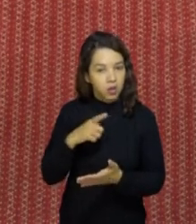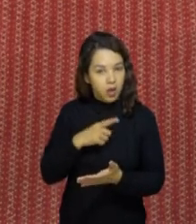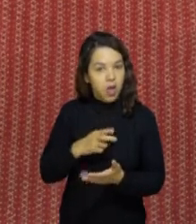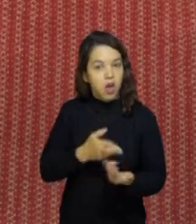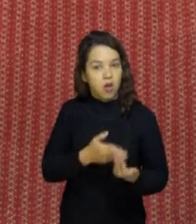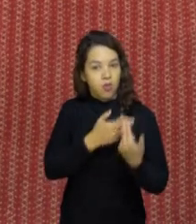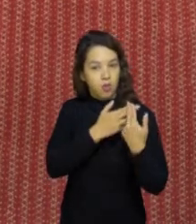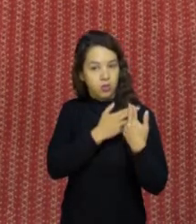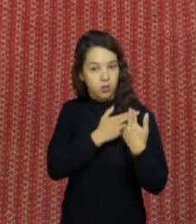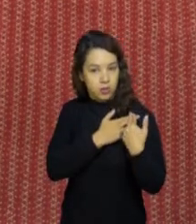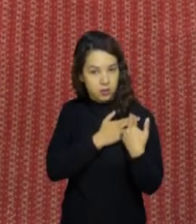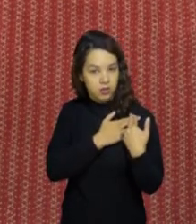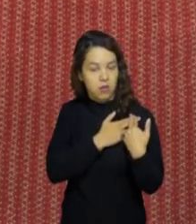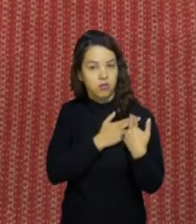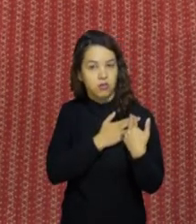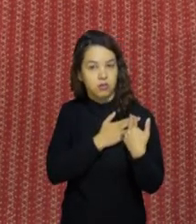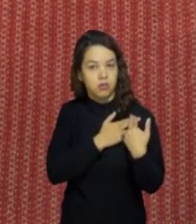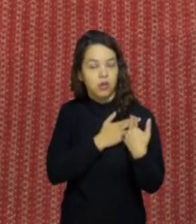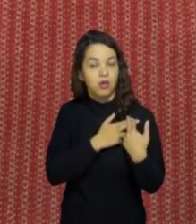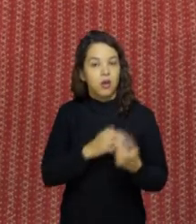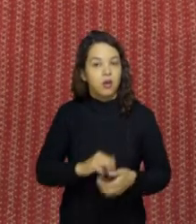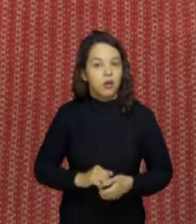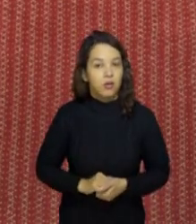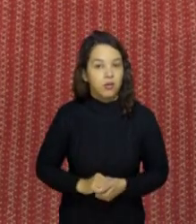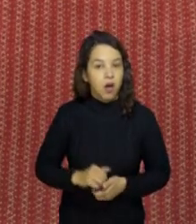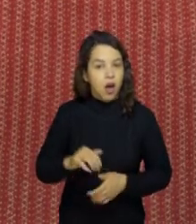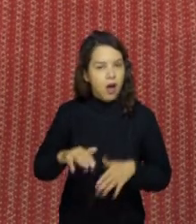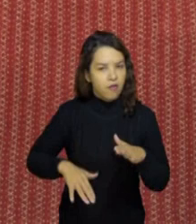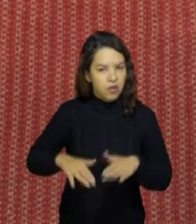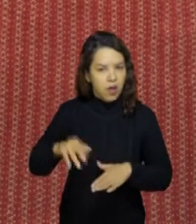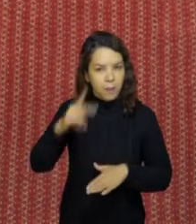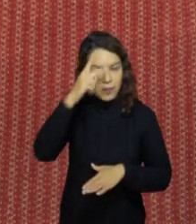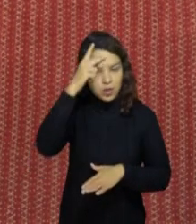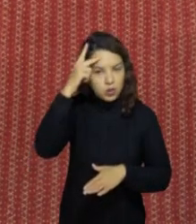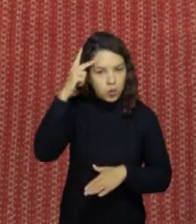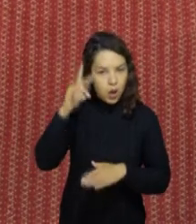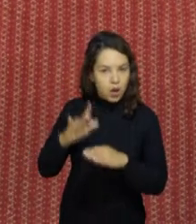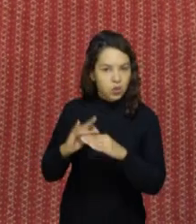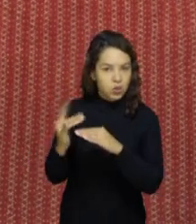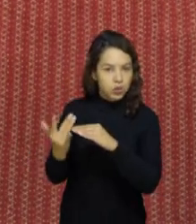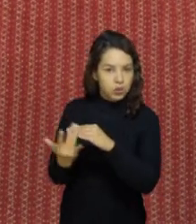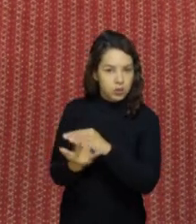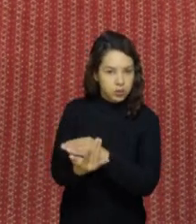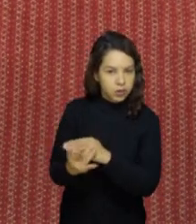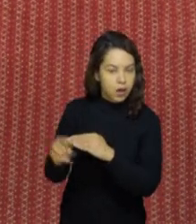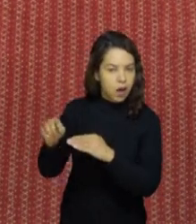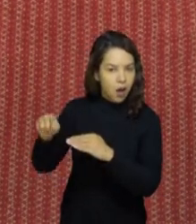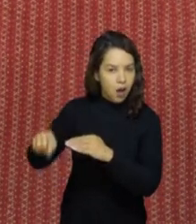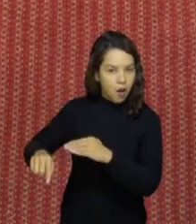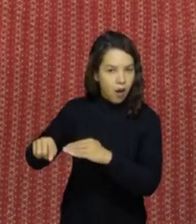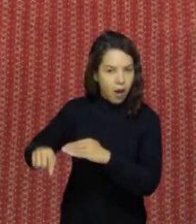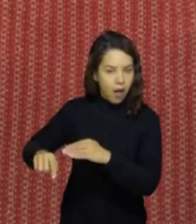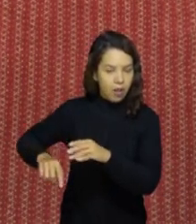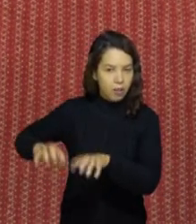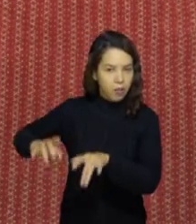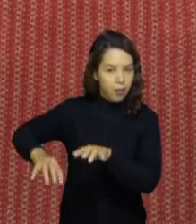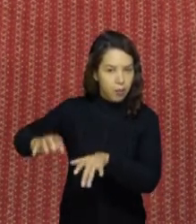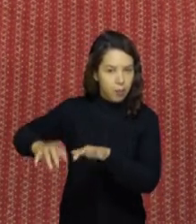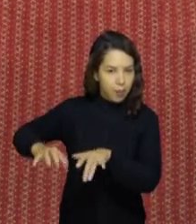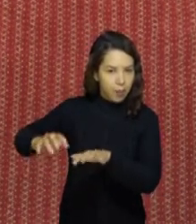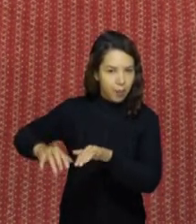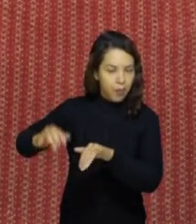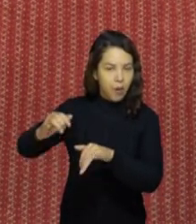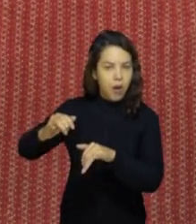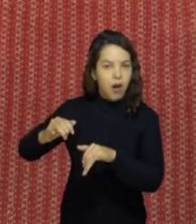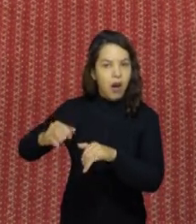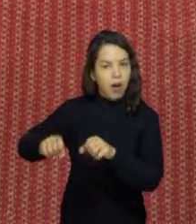responsabilidade. Muitas vezes, quem está lá no submundo da rede social destrói não só a comunicação